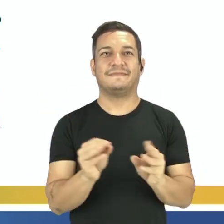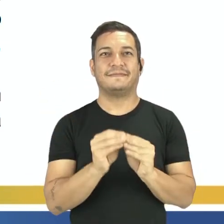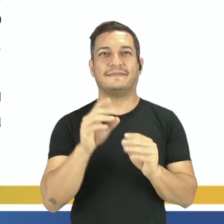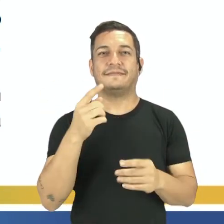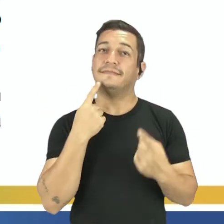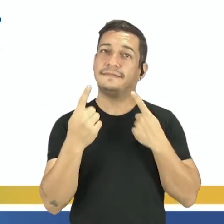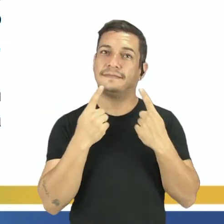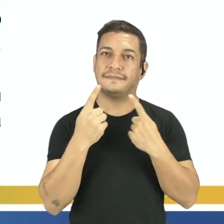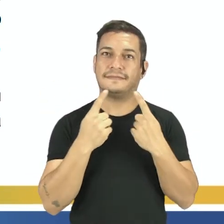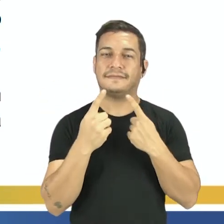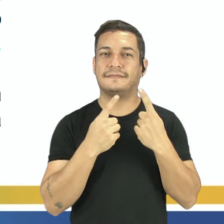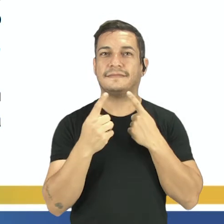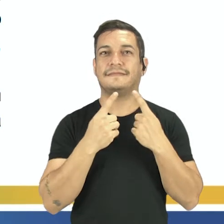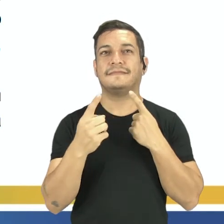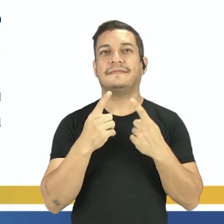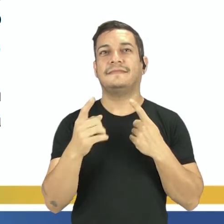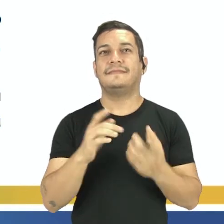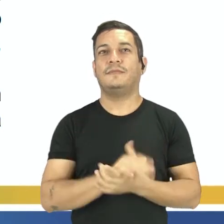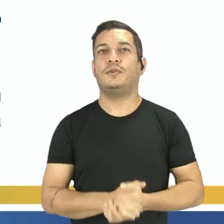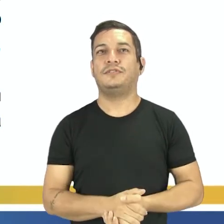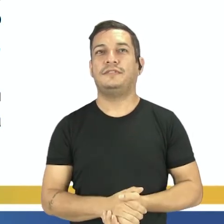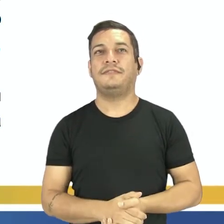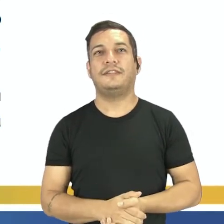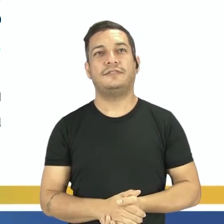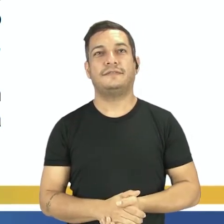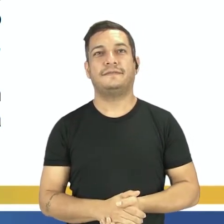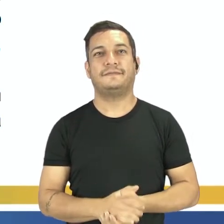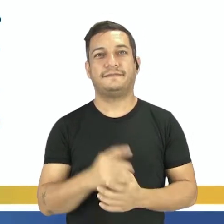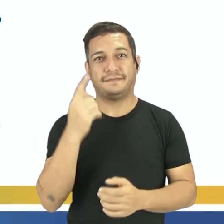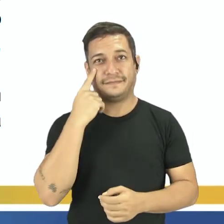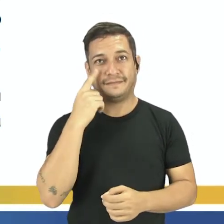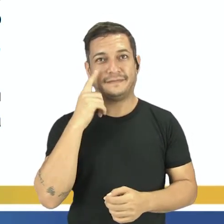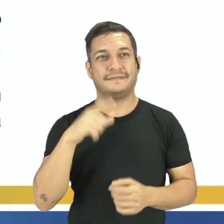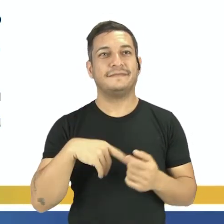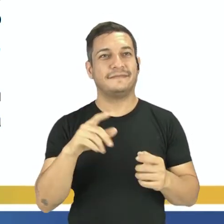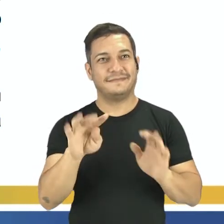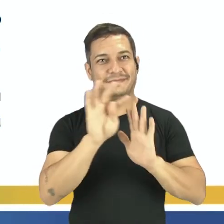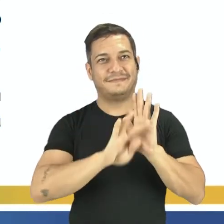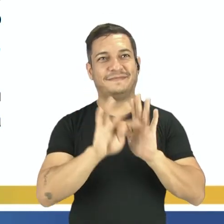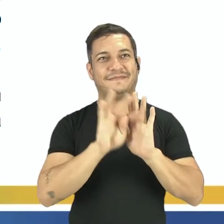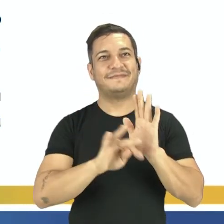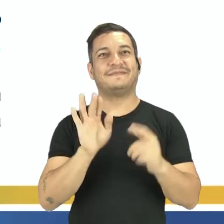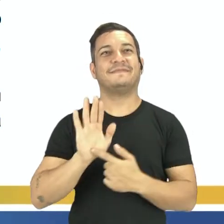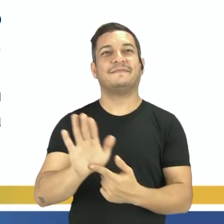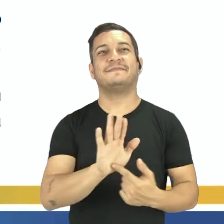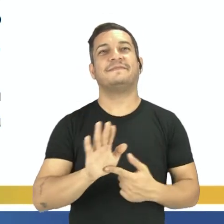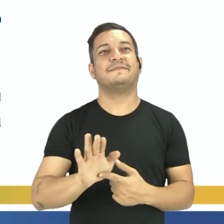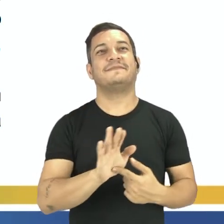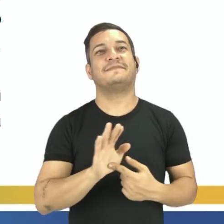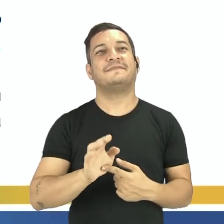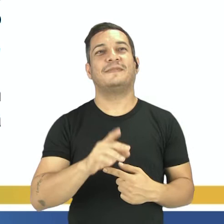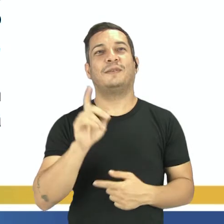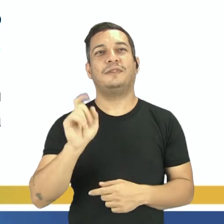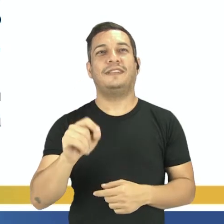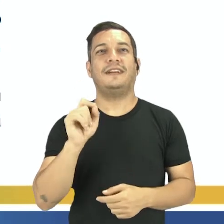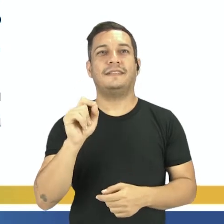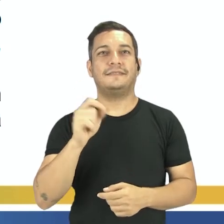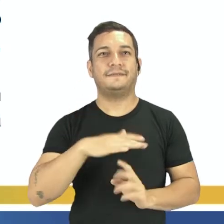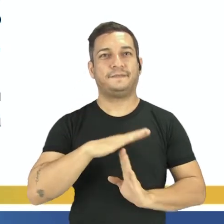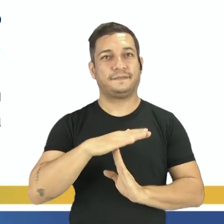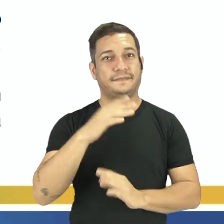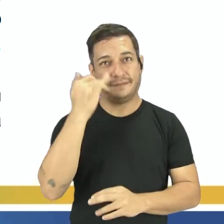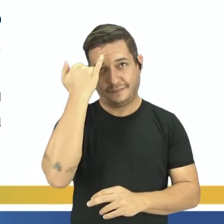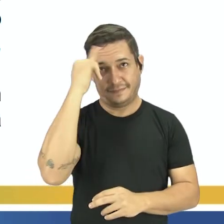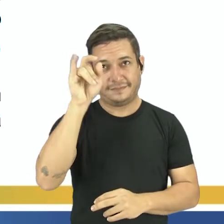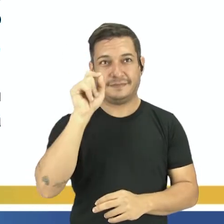da discussão. Como é que eu faço isso, professor? Apropriada para textos expositivos, limita-se a condensar as ideias definidas ao